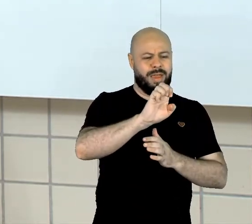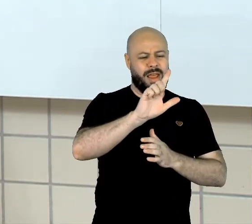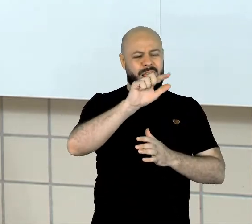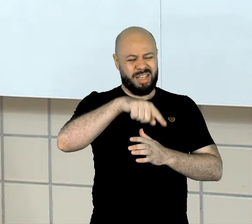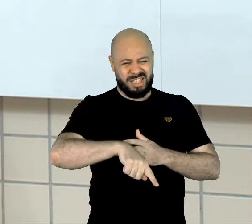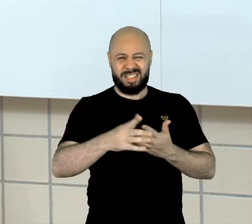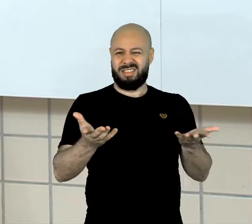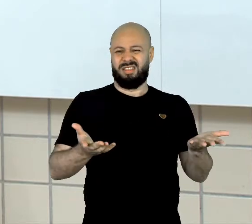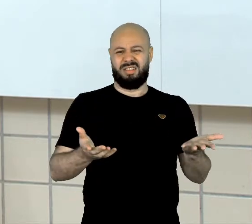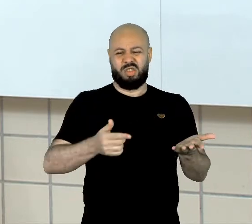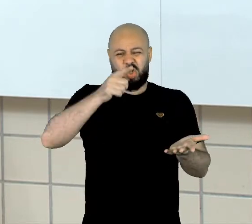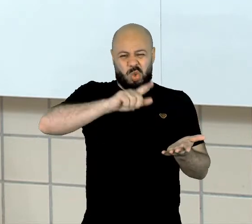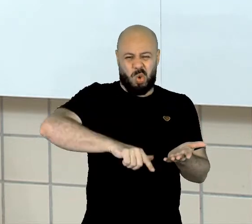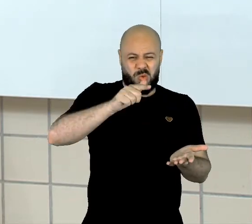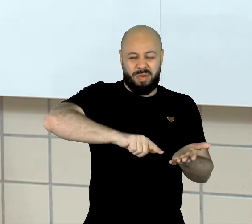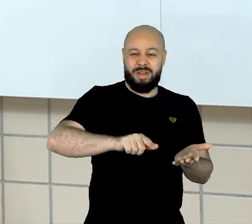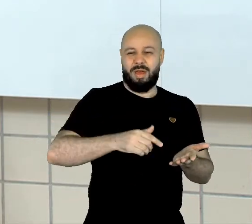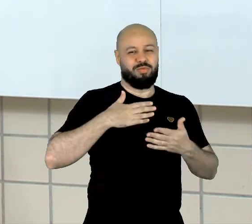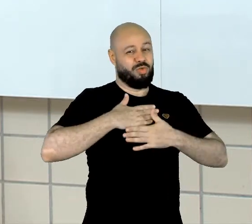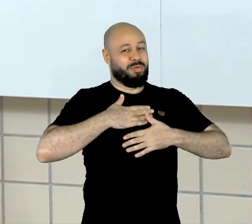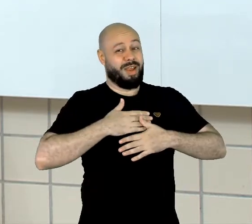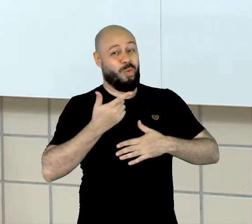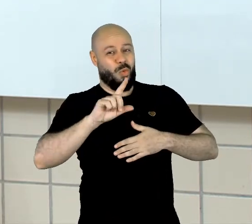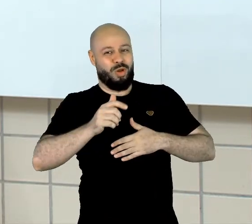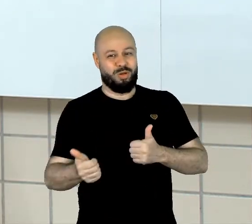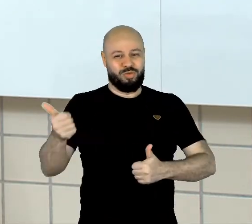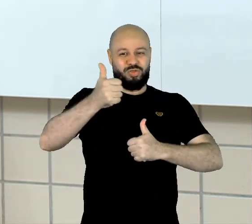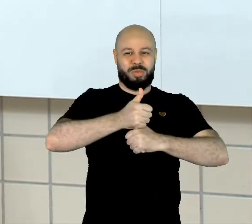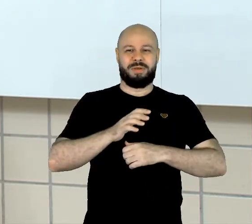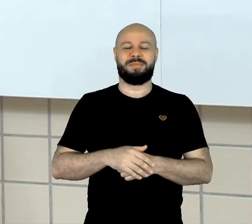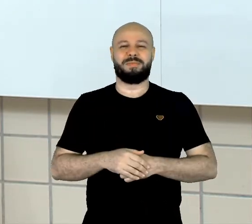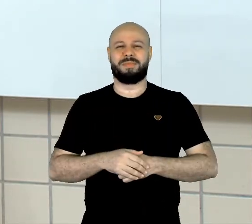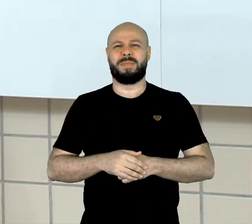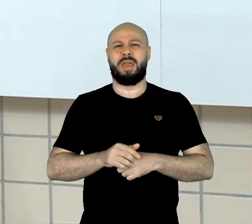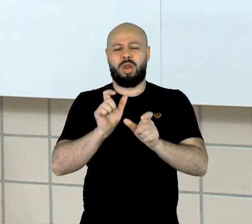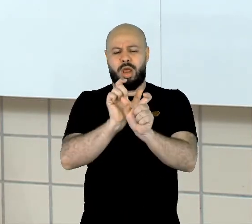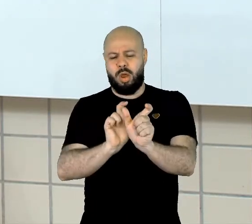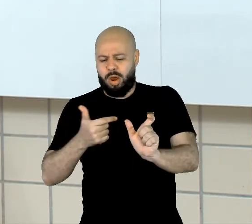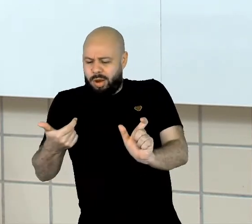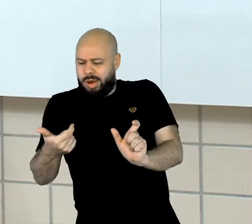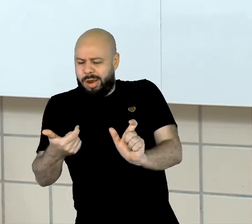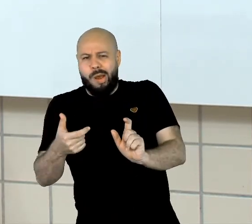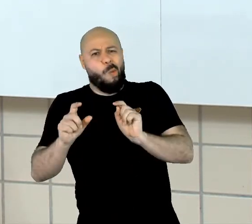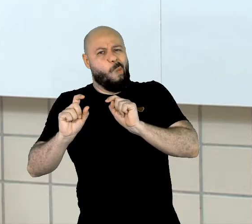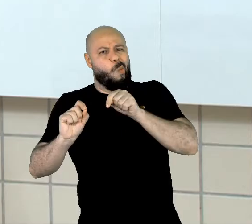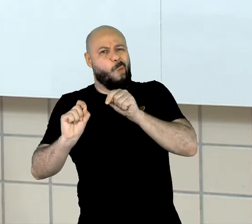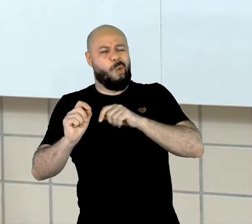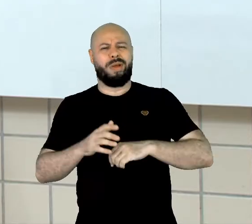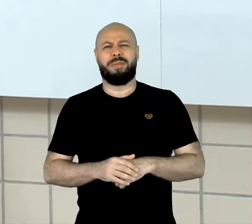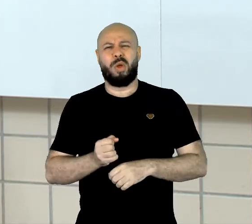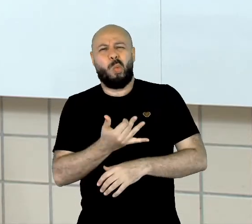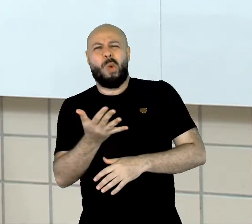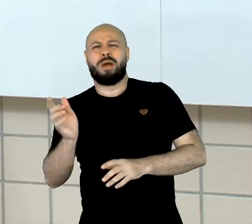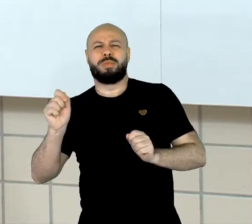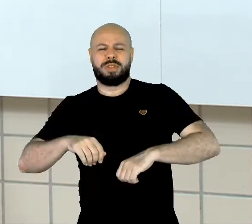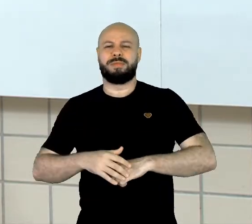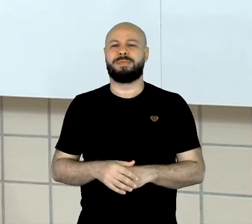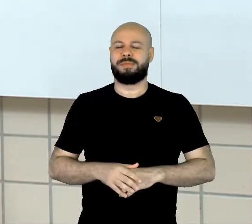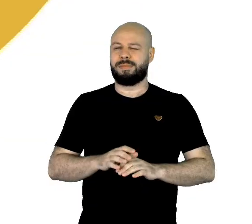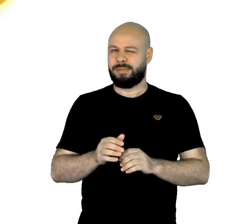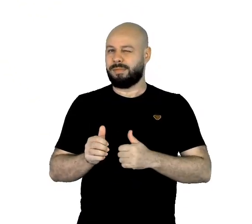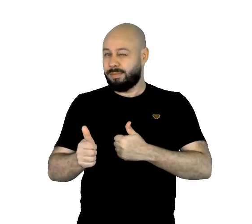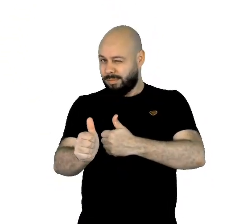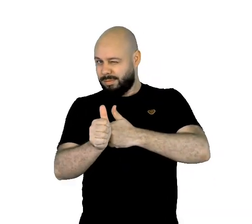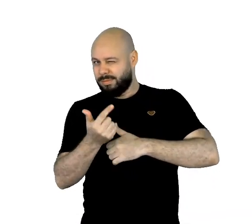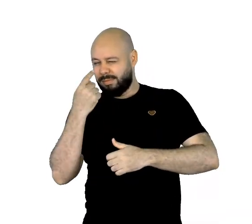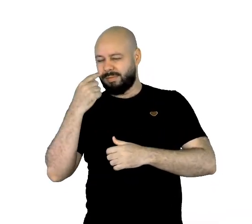3 vezes. Certinho? E agora, os antônimos. O que será? Quais são eles? Acompanhe